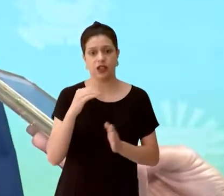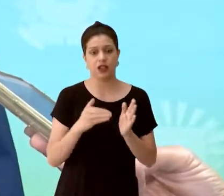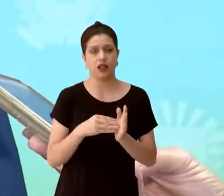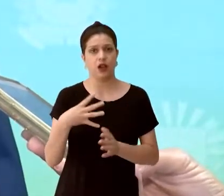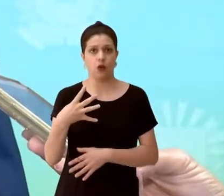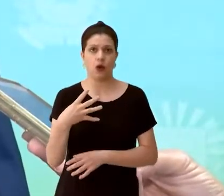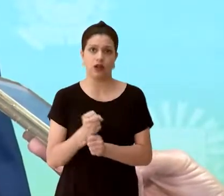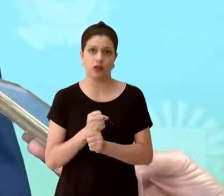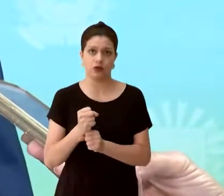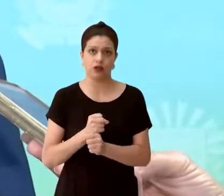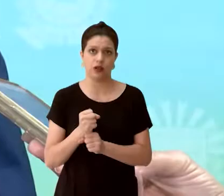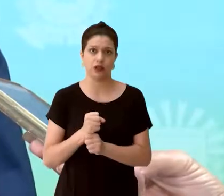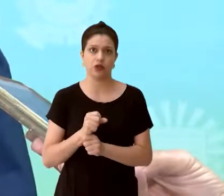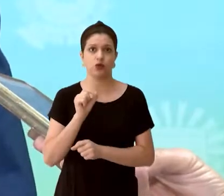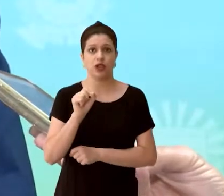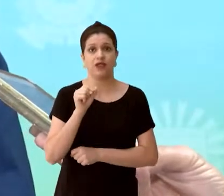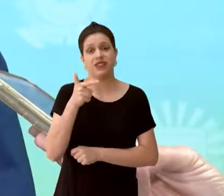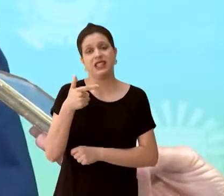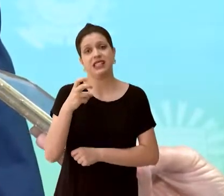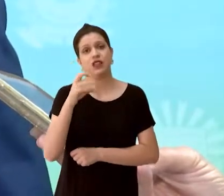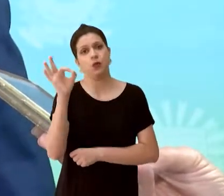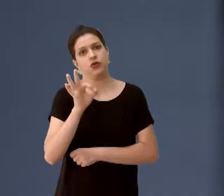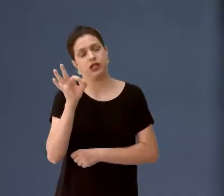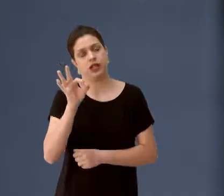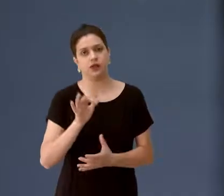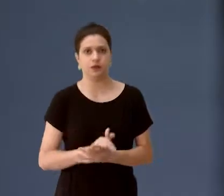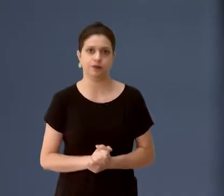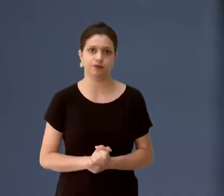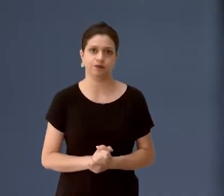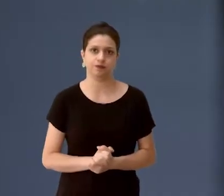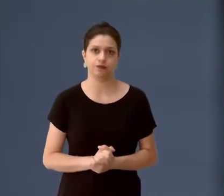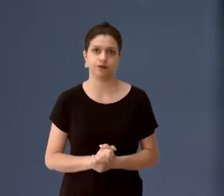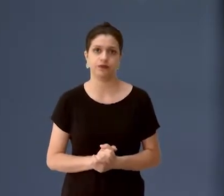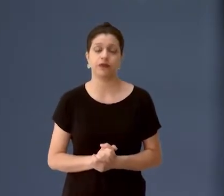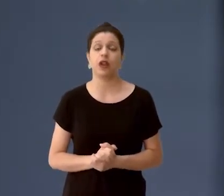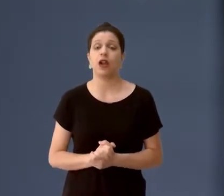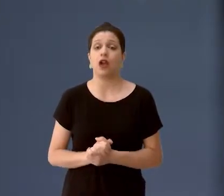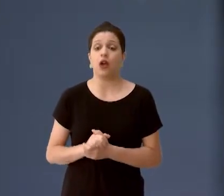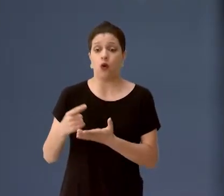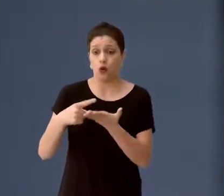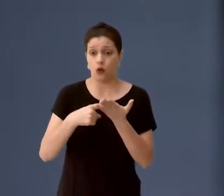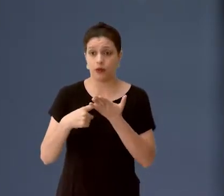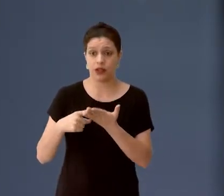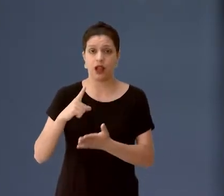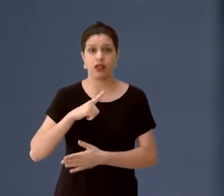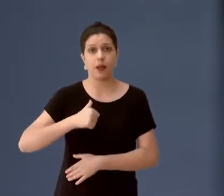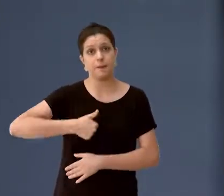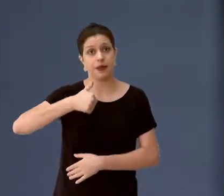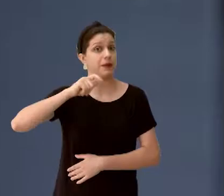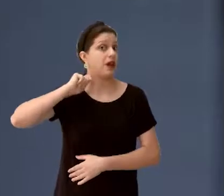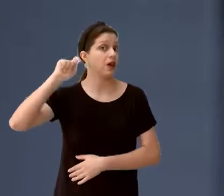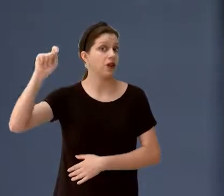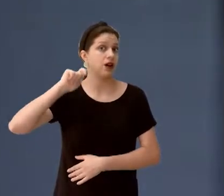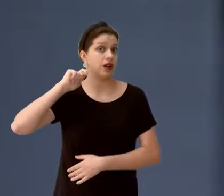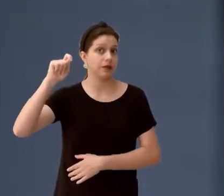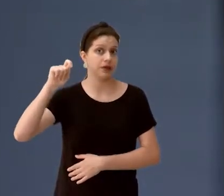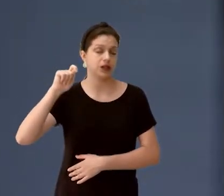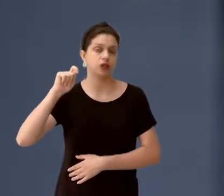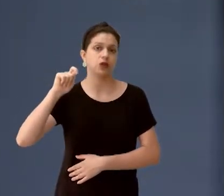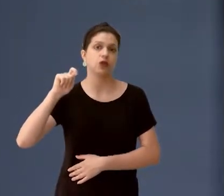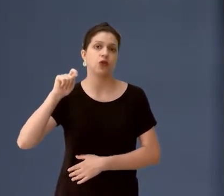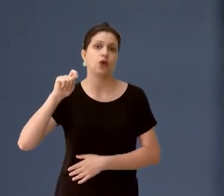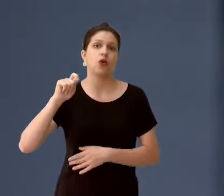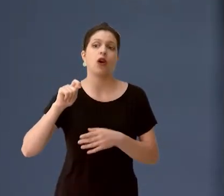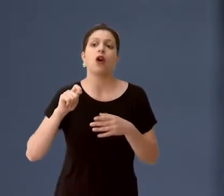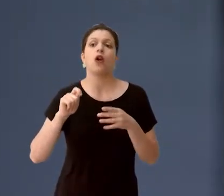a 4 anos o desconto linear de 25%. A vigência do acordo tem como data inicial 1º de abril e será